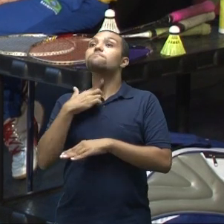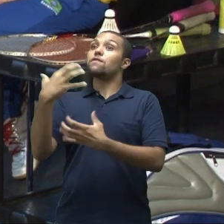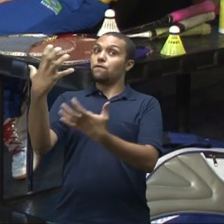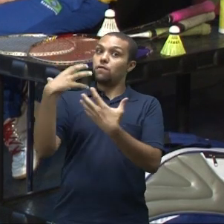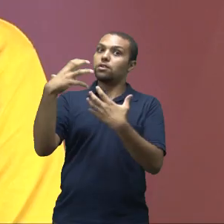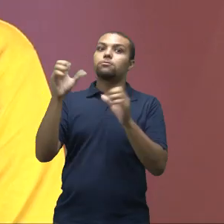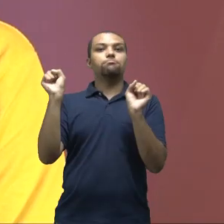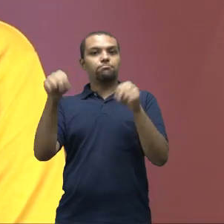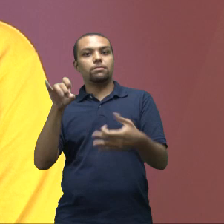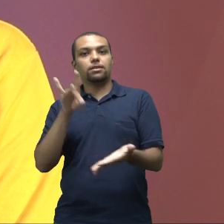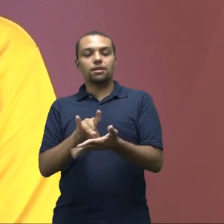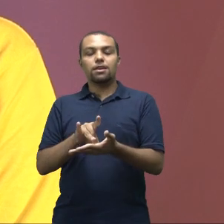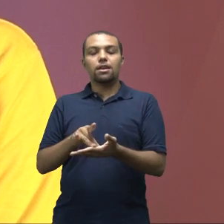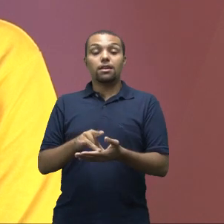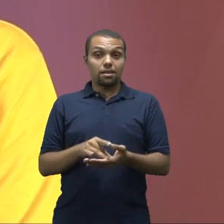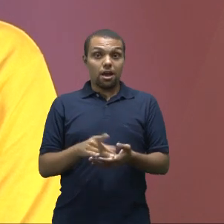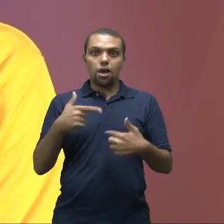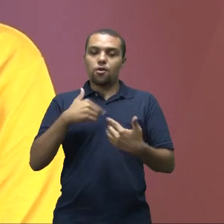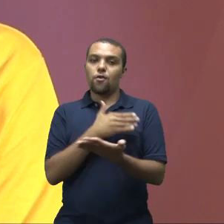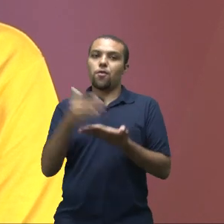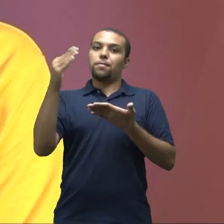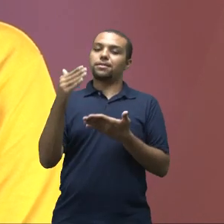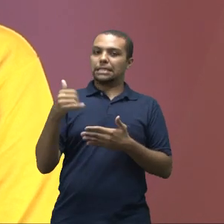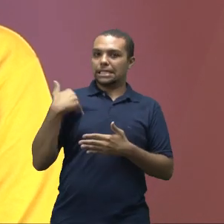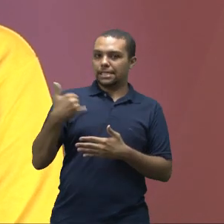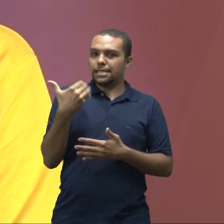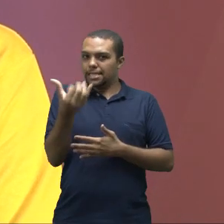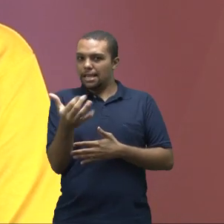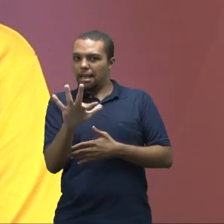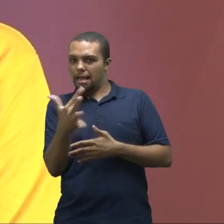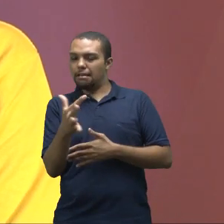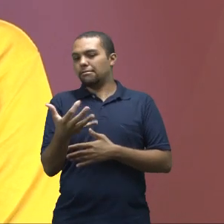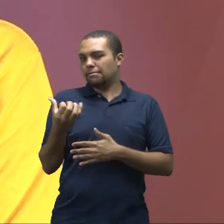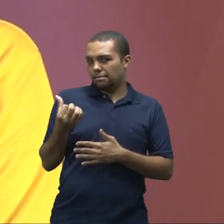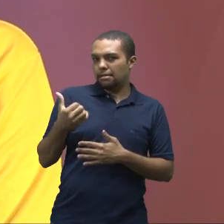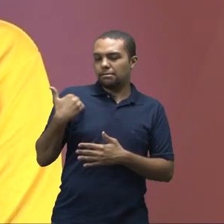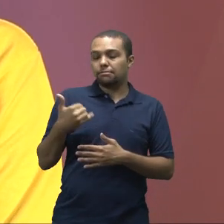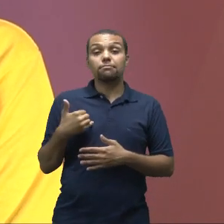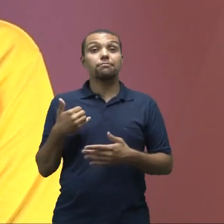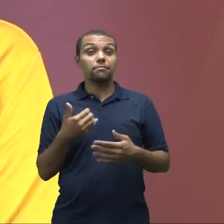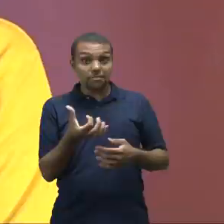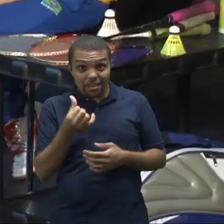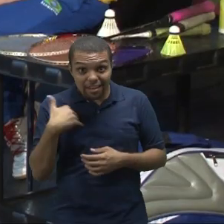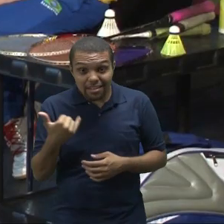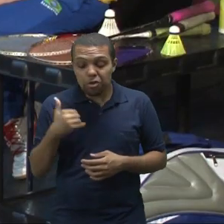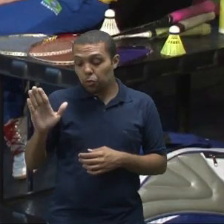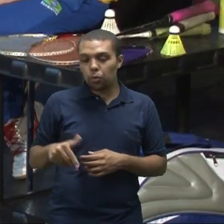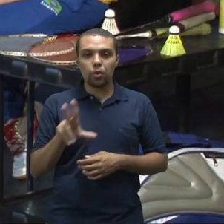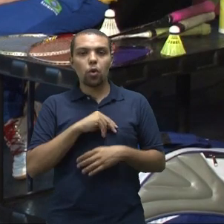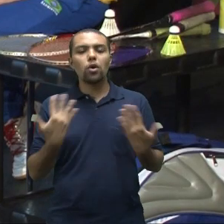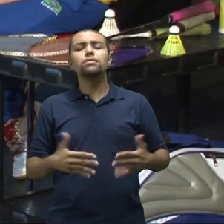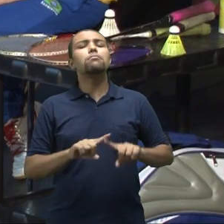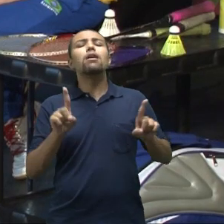com isso eu influenciou. E aí você já começou. Eu comecei a jogar com 6 anos. 6 anos de idade. Super novinho,